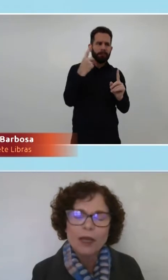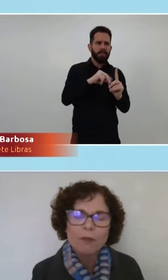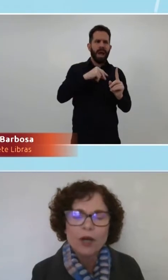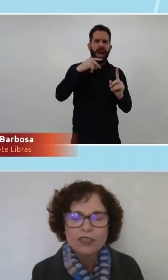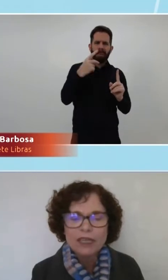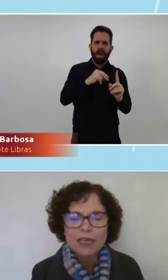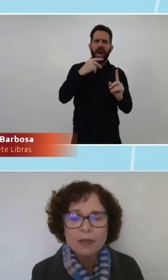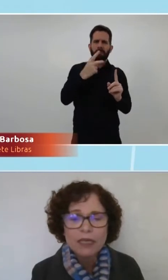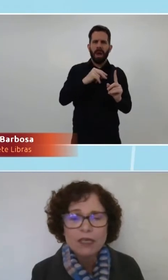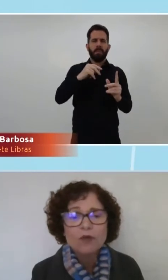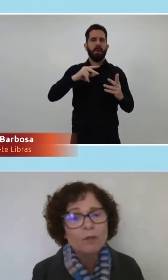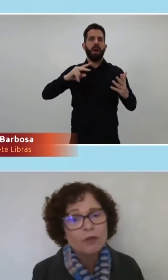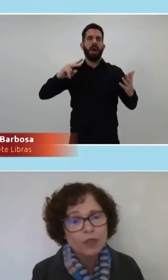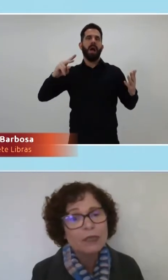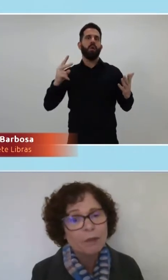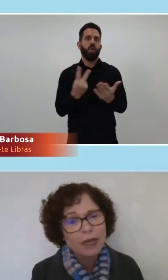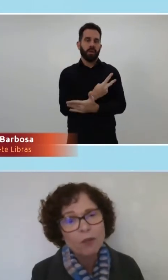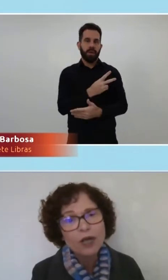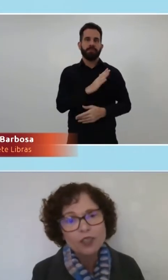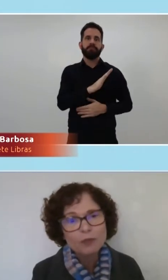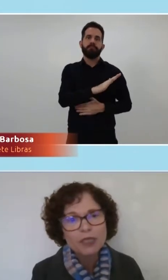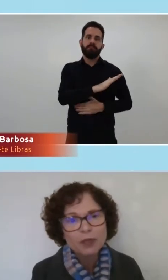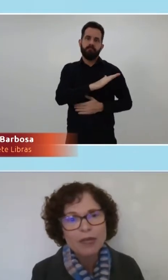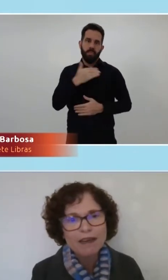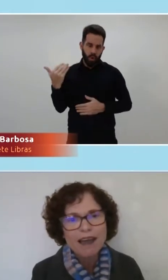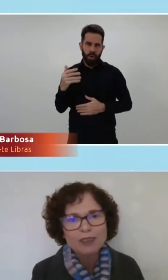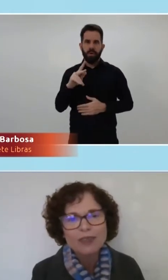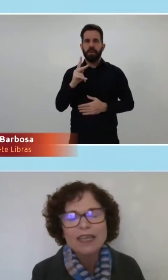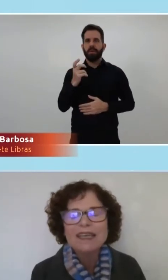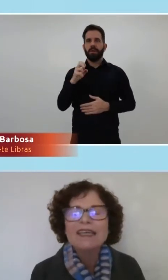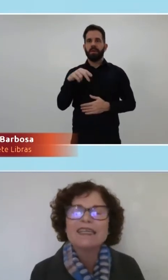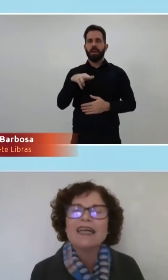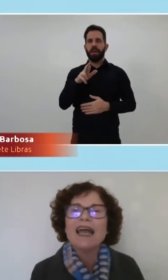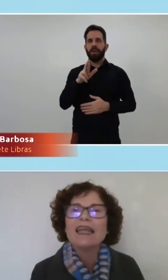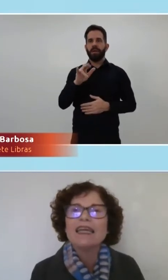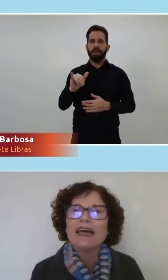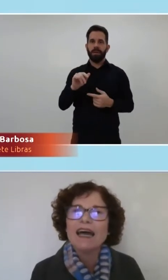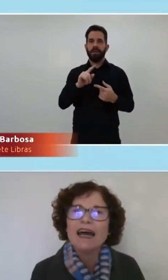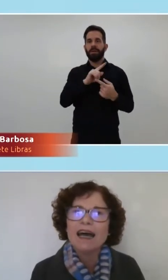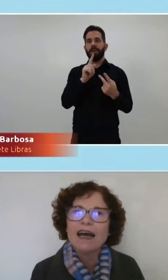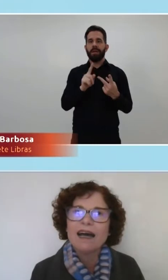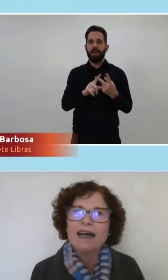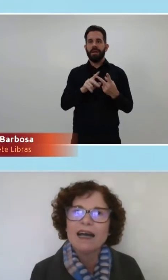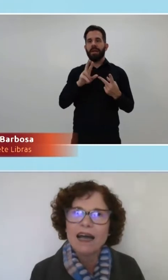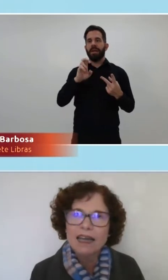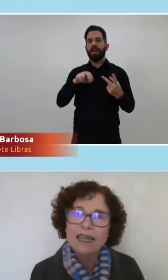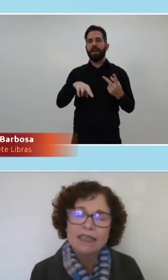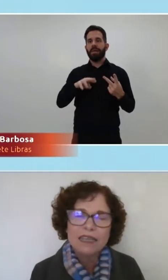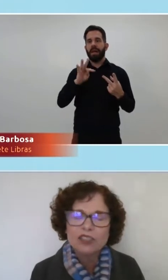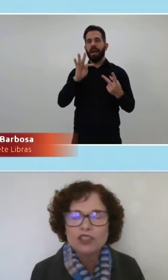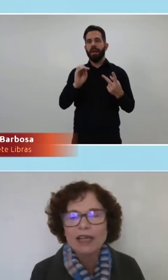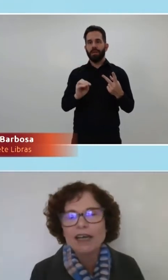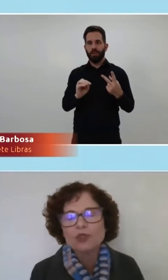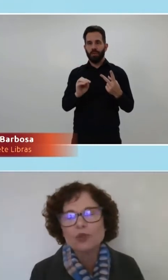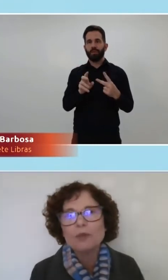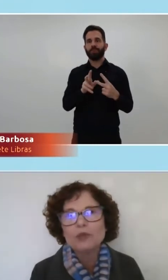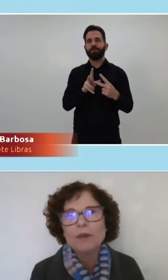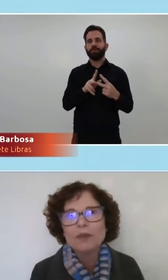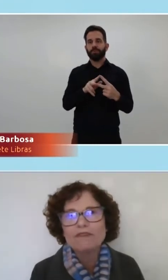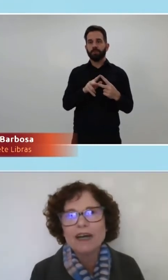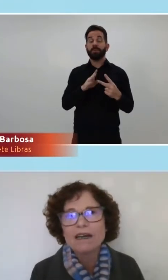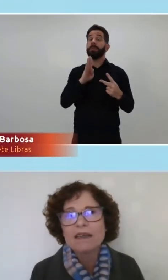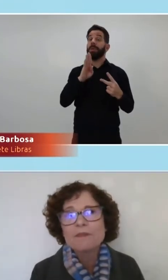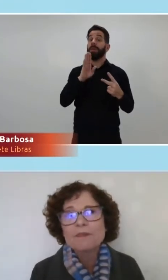como foi a morte daquele menino, como foi também a morte do menino Bernardo, que dá a lei que a gente ajudou muito